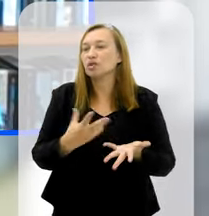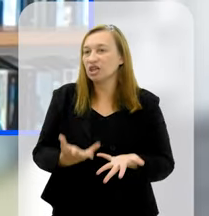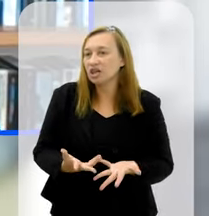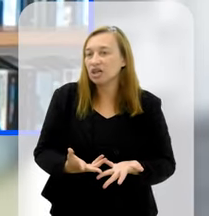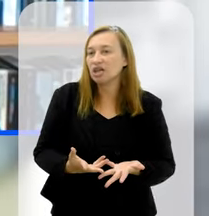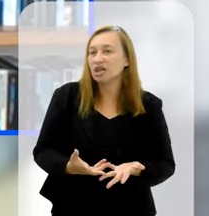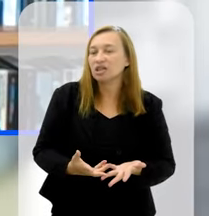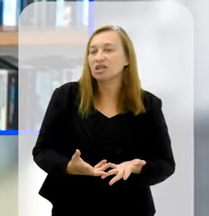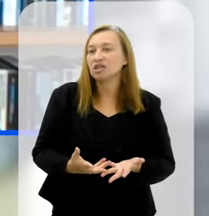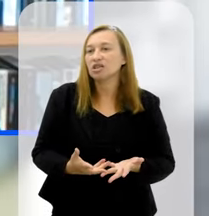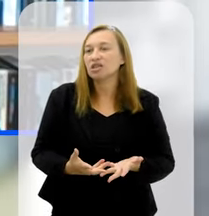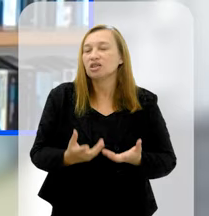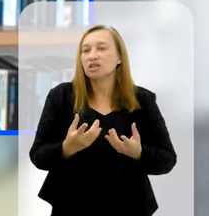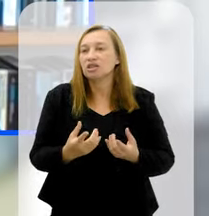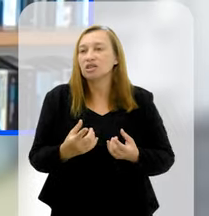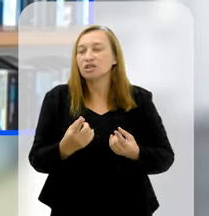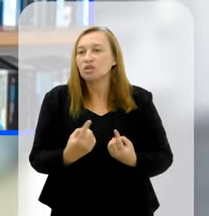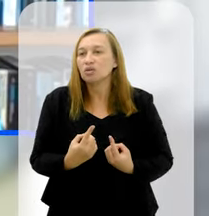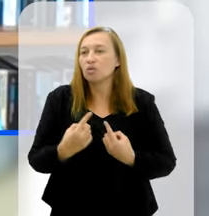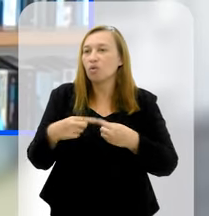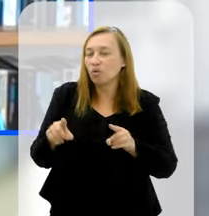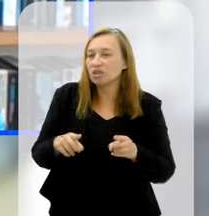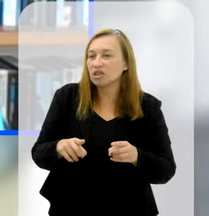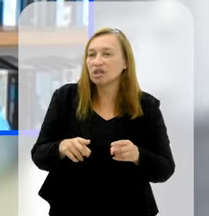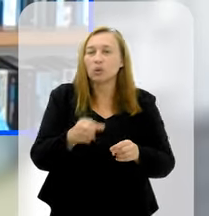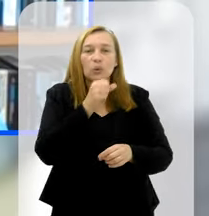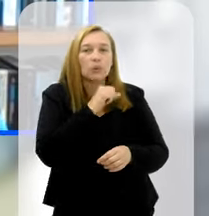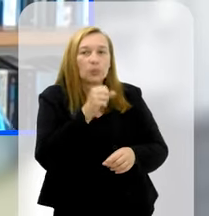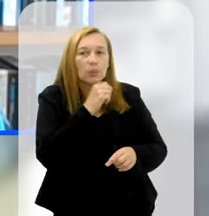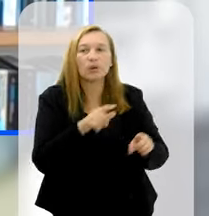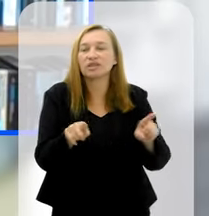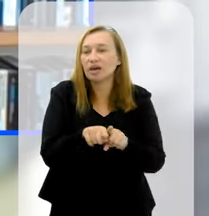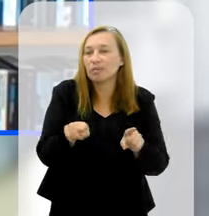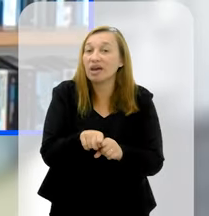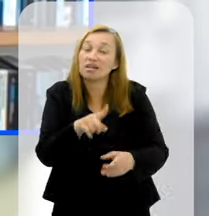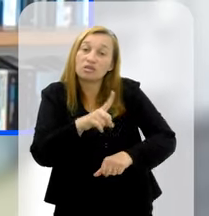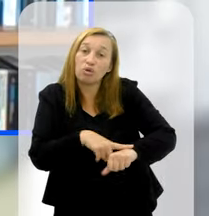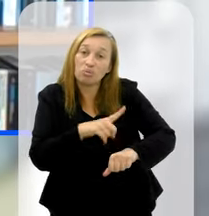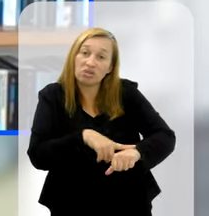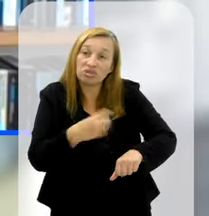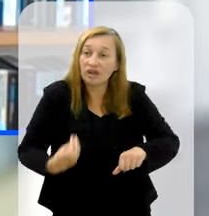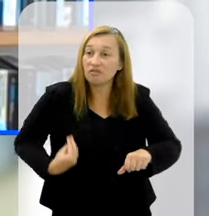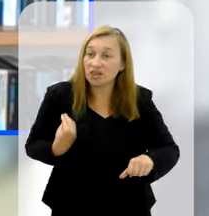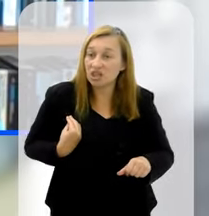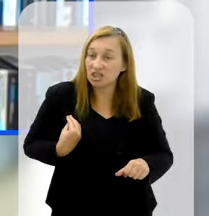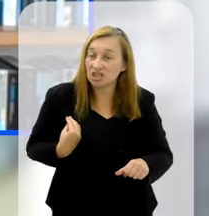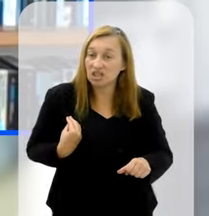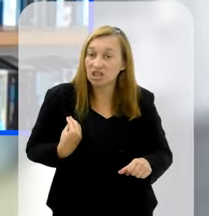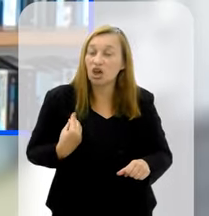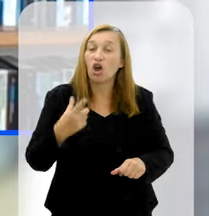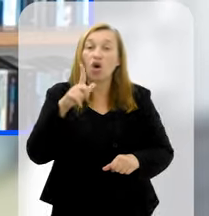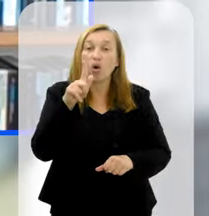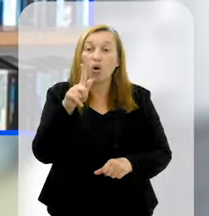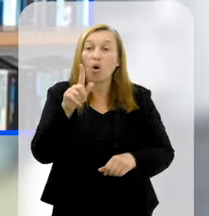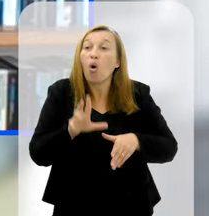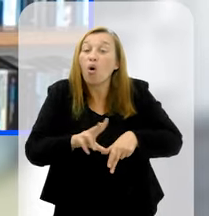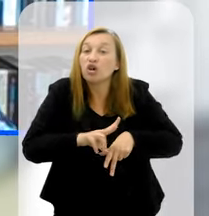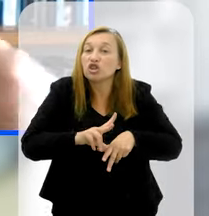envolvem desrespeito contra os idosos, porque, invariavelmente, também é nesse momento da vida que os golpes